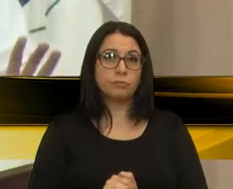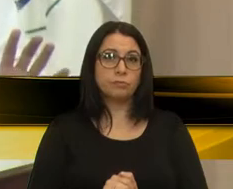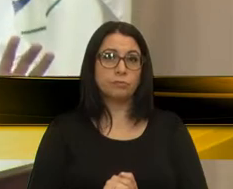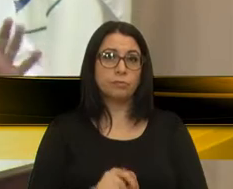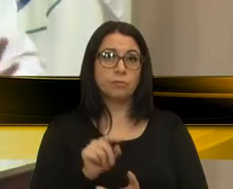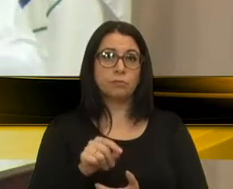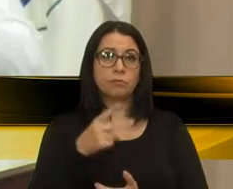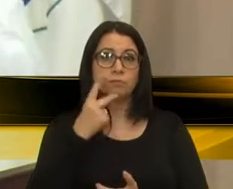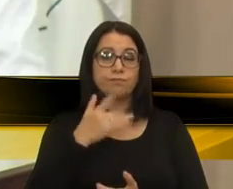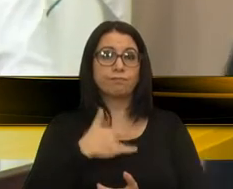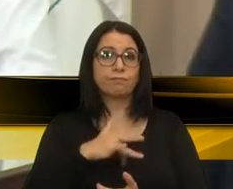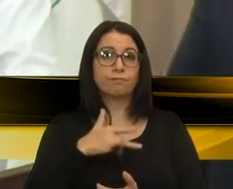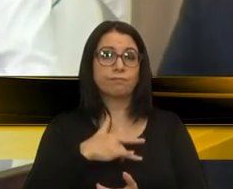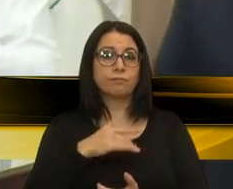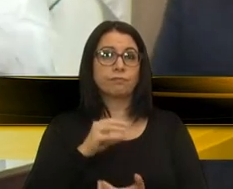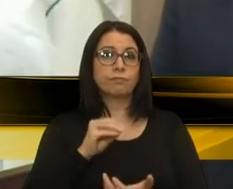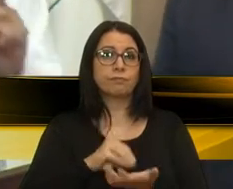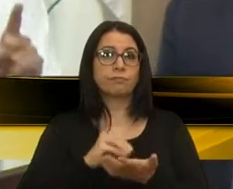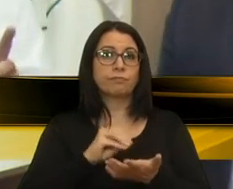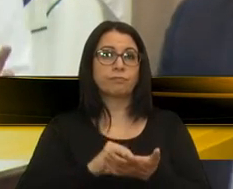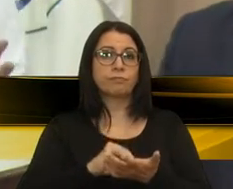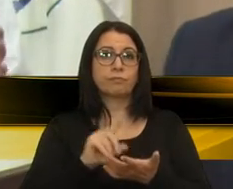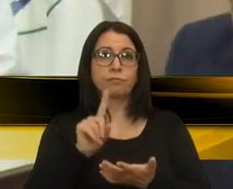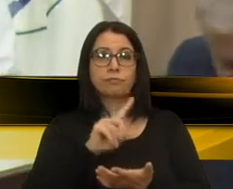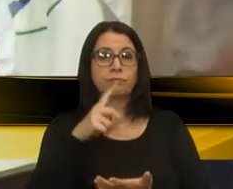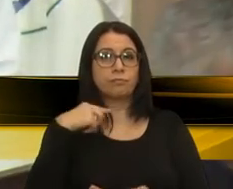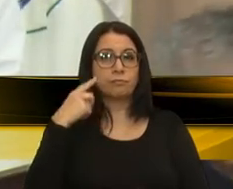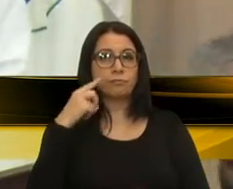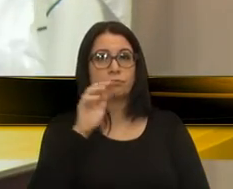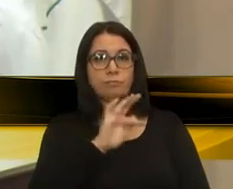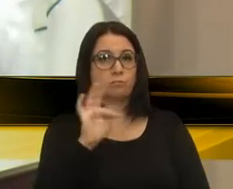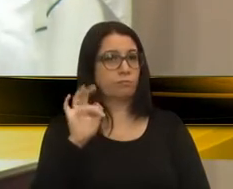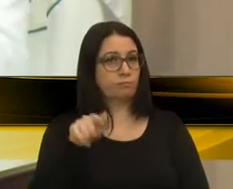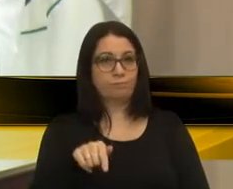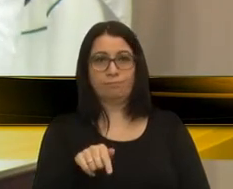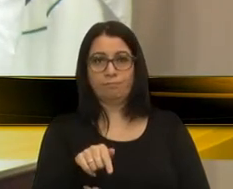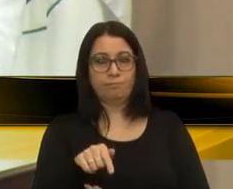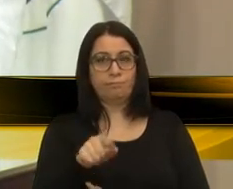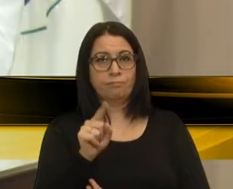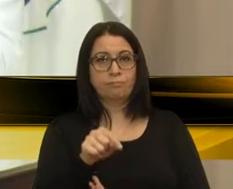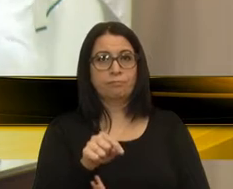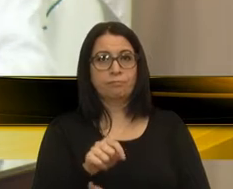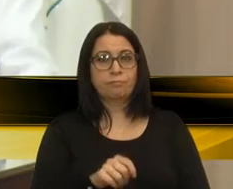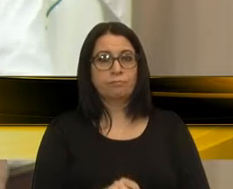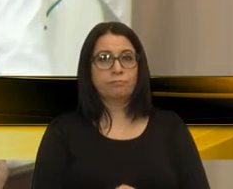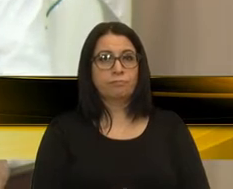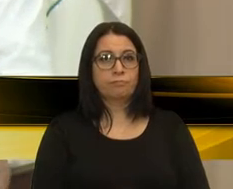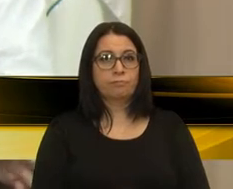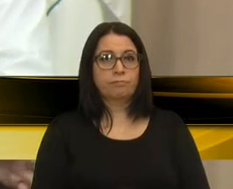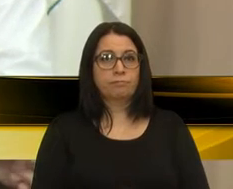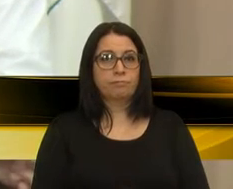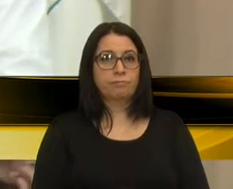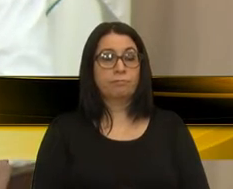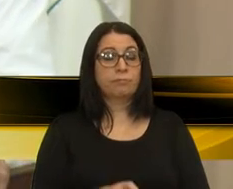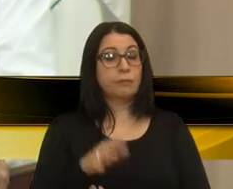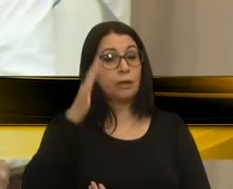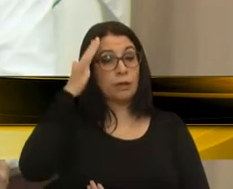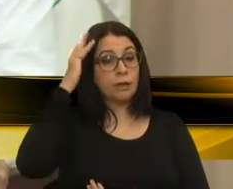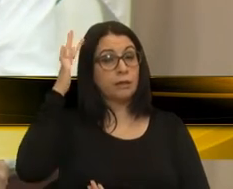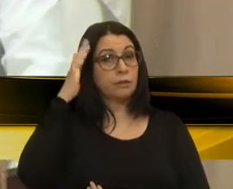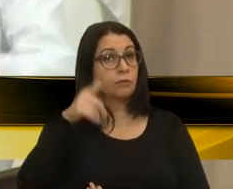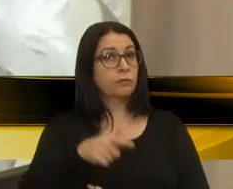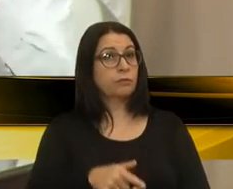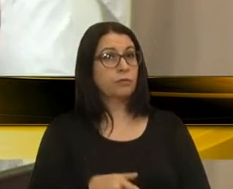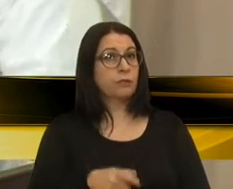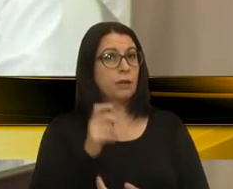que eu quero aqui lamentar só é a ausência de não ter nenhum deputado federal. Eu acho que isso é uma questão que tem que ser refletida